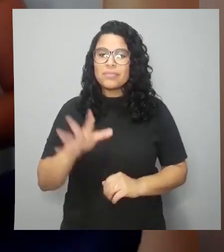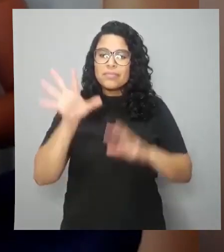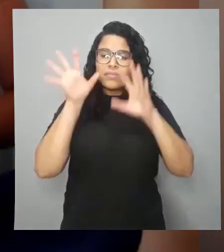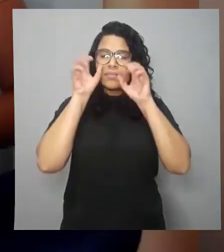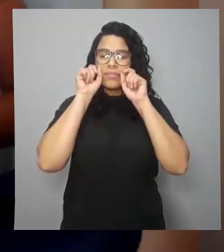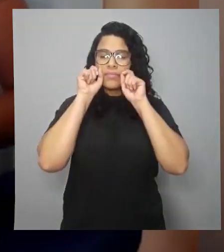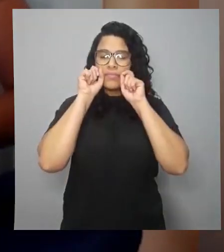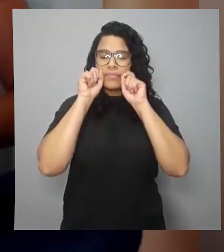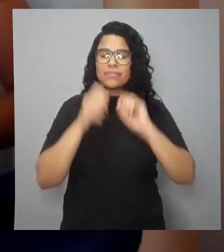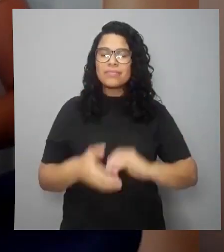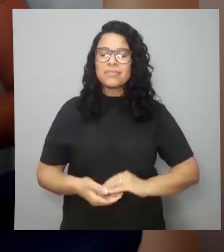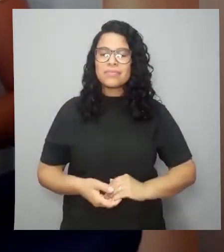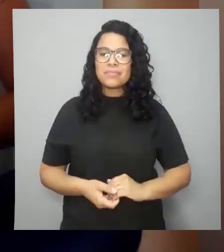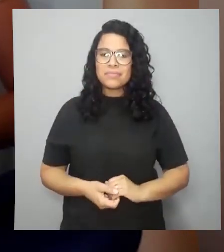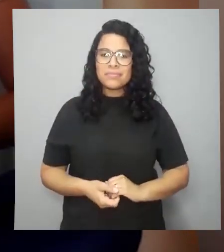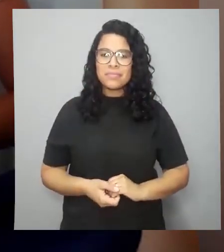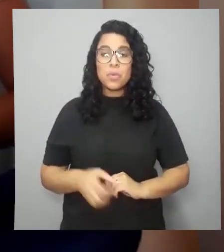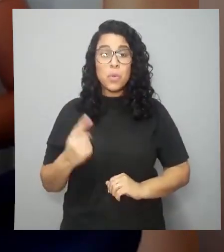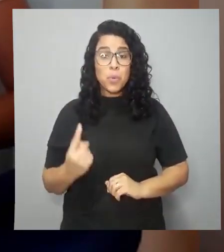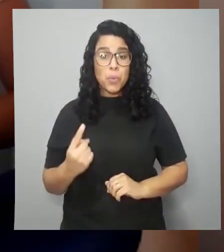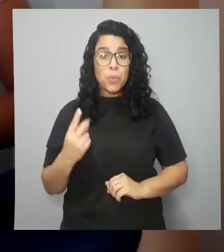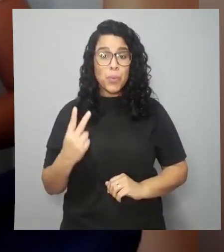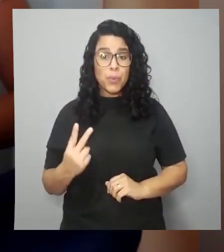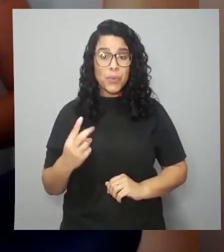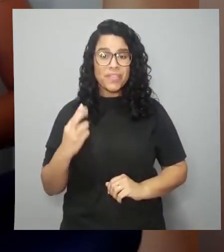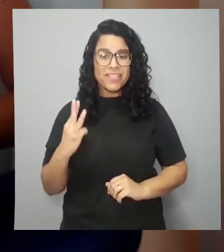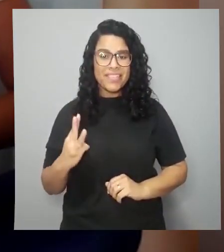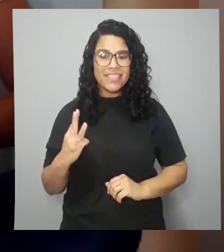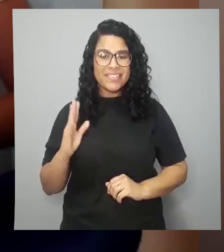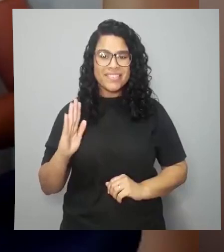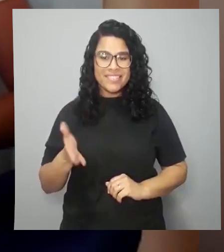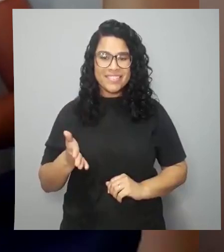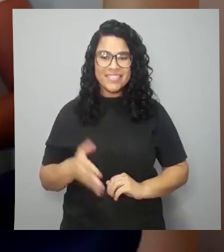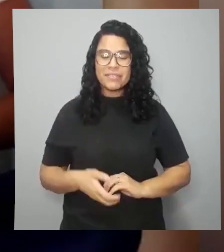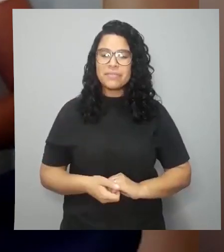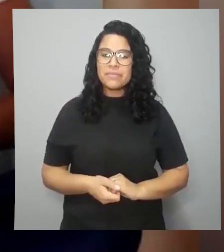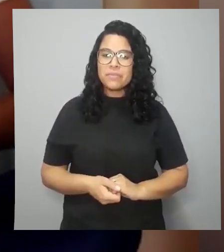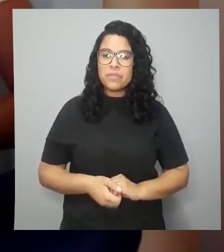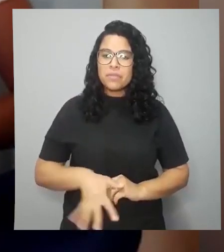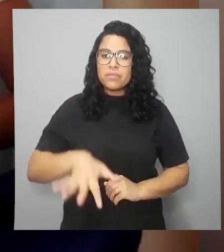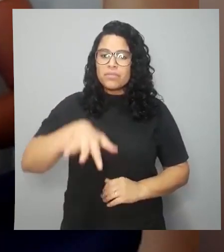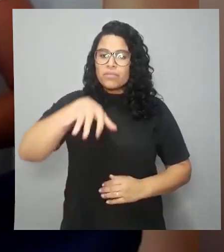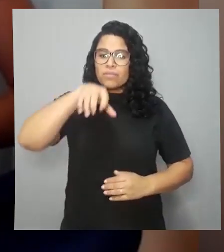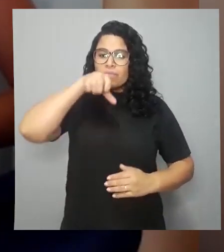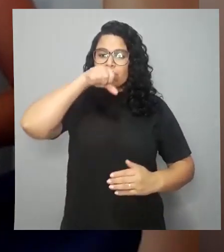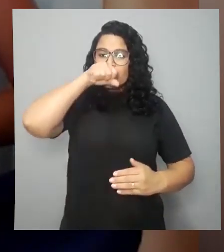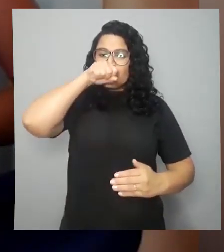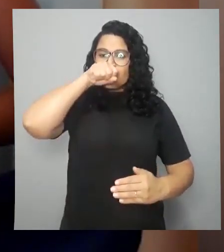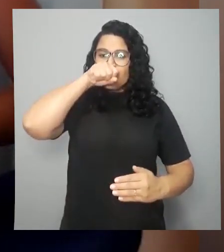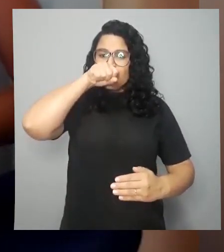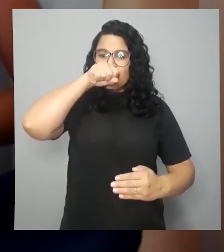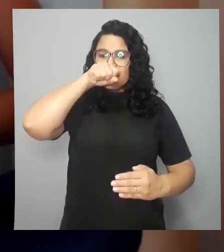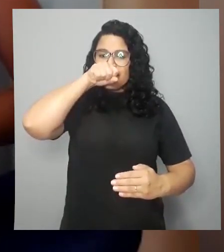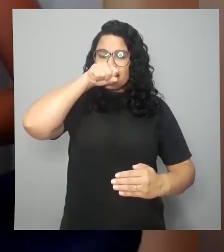olhos. 1, 2, 3. Puxa o ar e faz o barrigão.